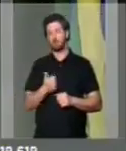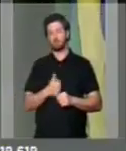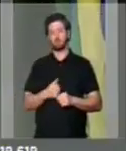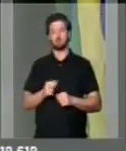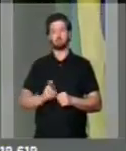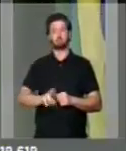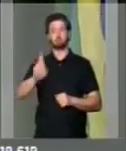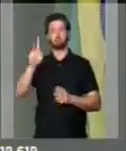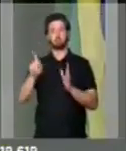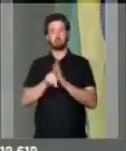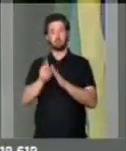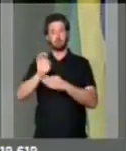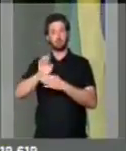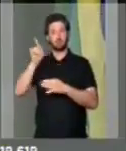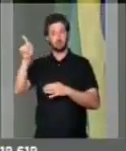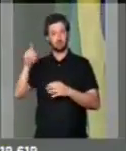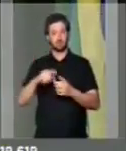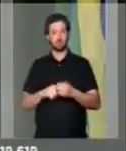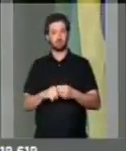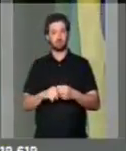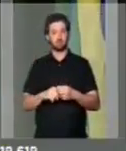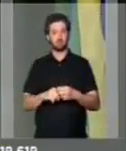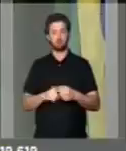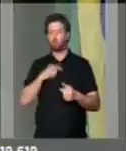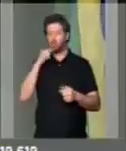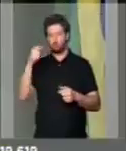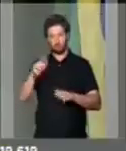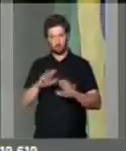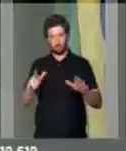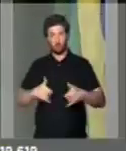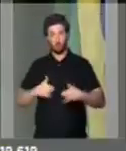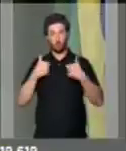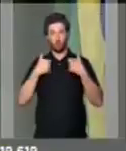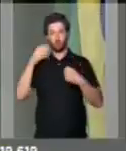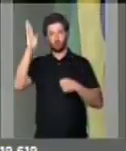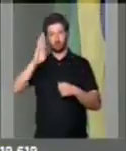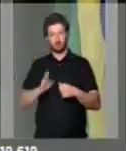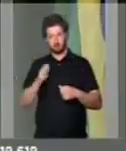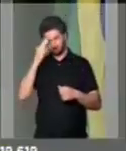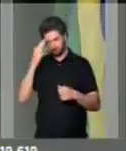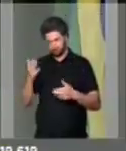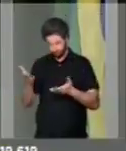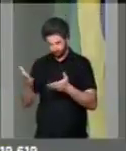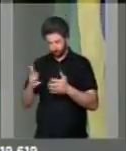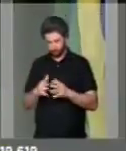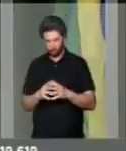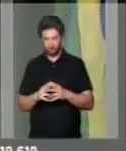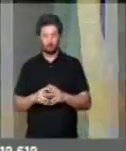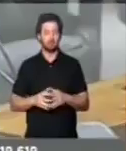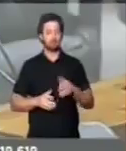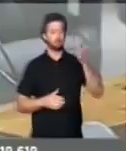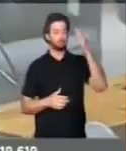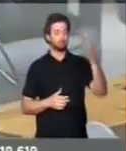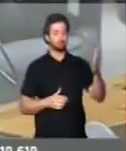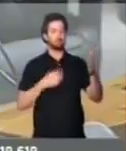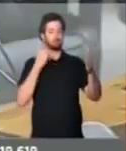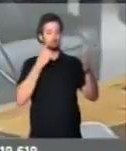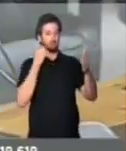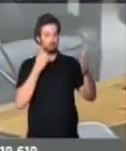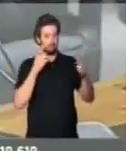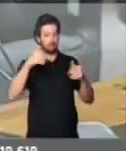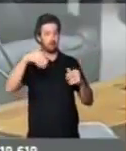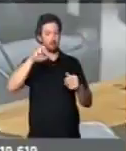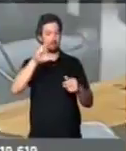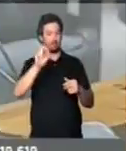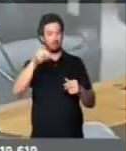representante daquele estado que, sem sombra de dúvida, orgulha o nosso país. Com a palavra, deputado. Obrigado, deputado